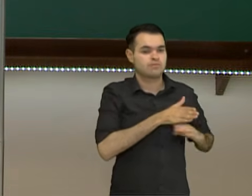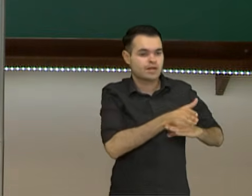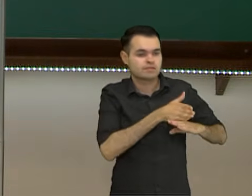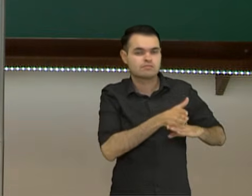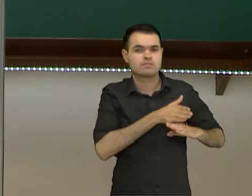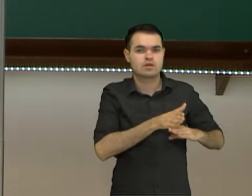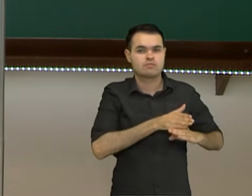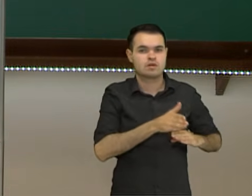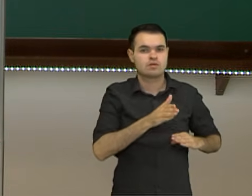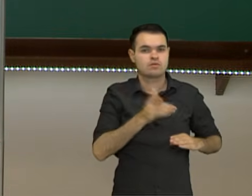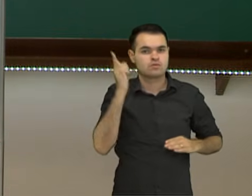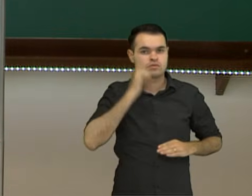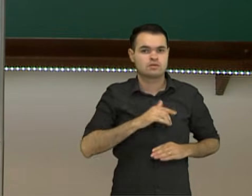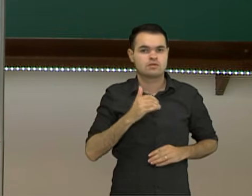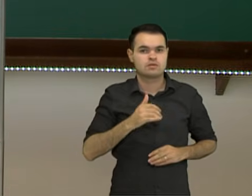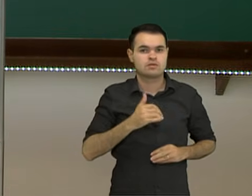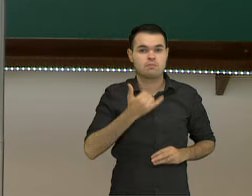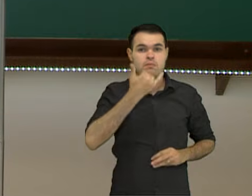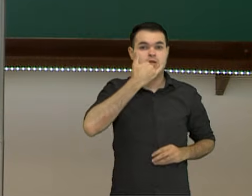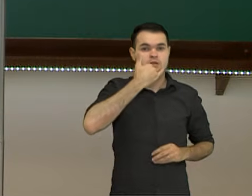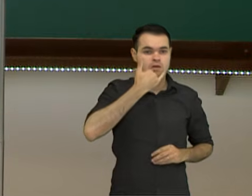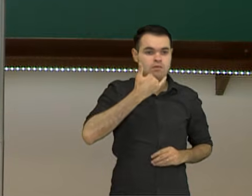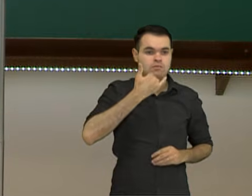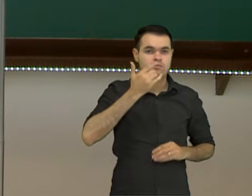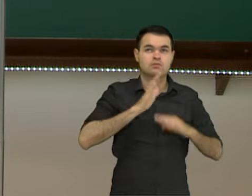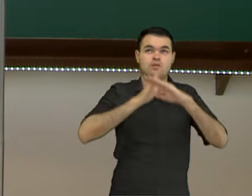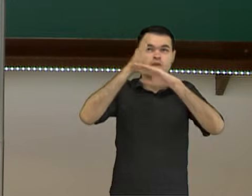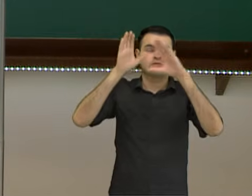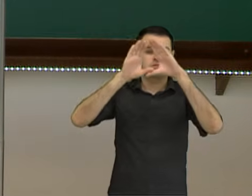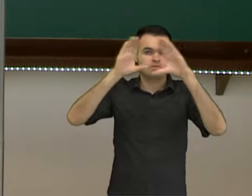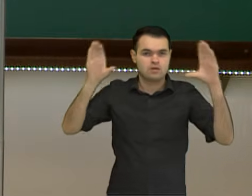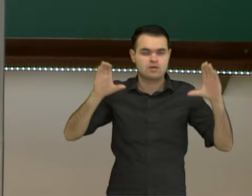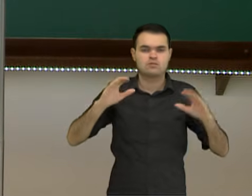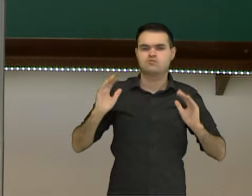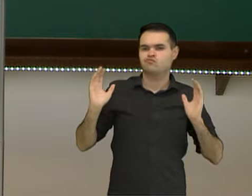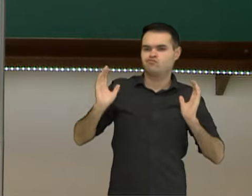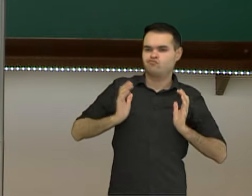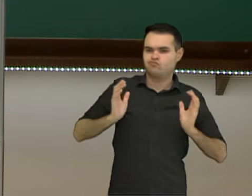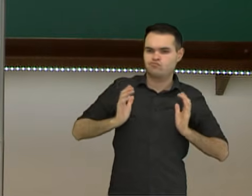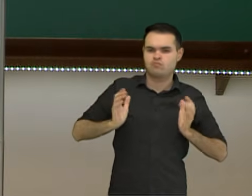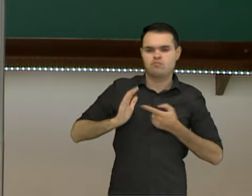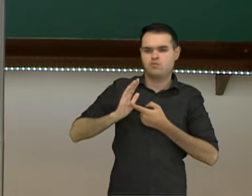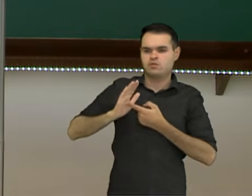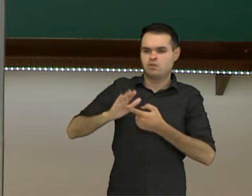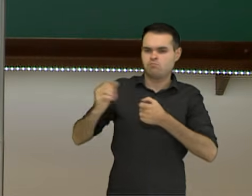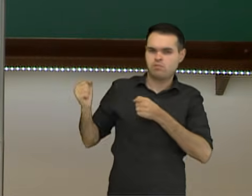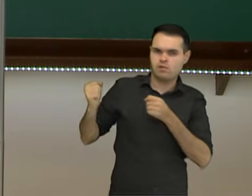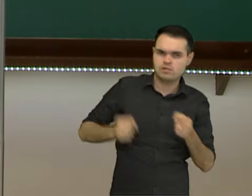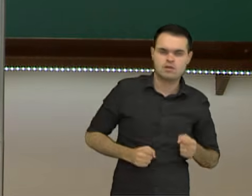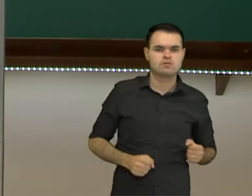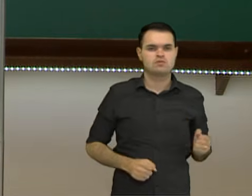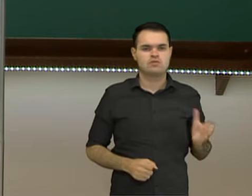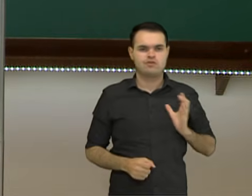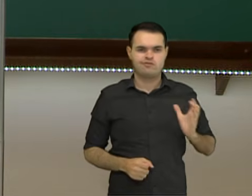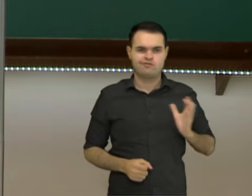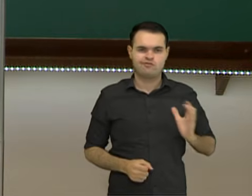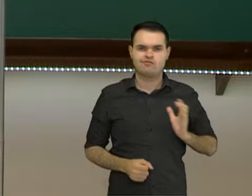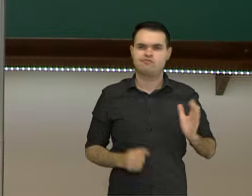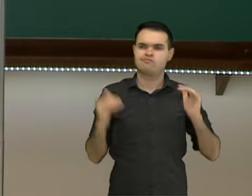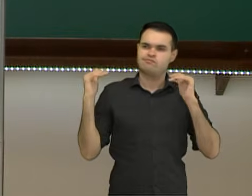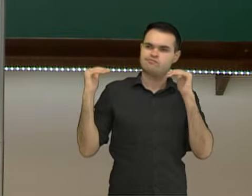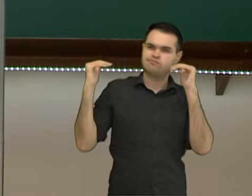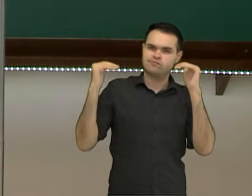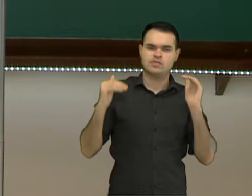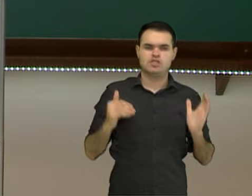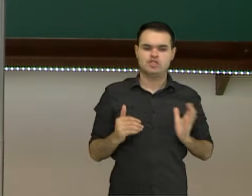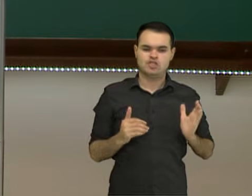o perdão, atingir o reino dos céus, Os nobres para mostrar o seu poder, os ricos comerciantes, as